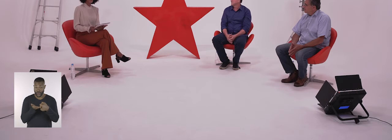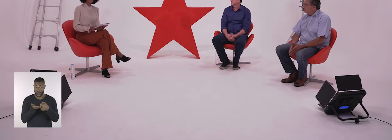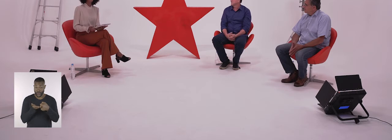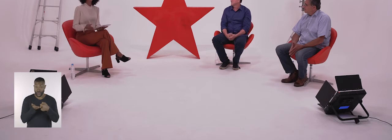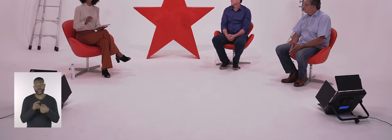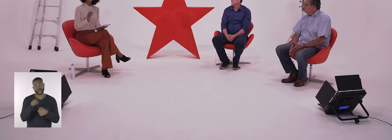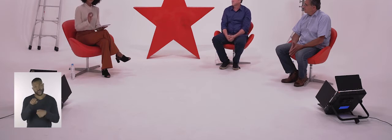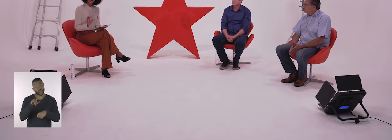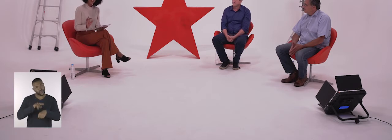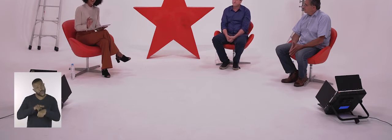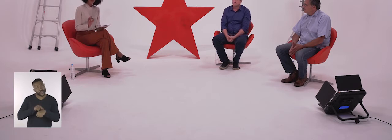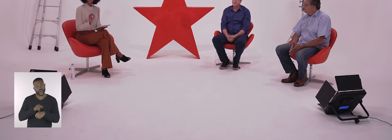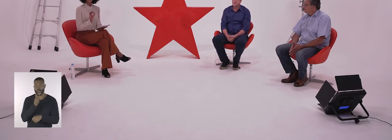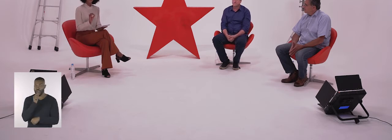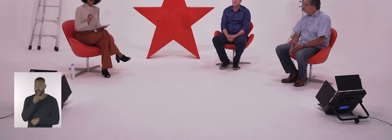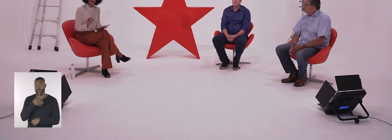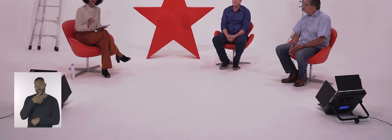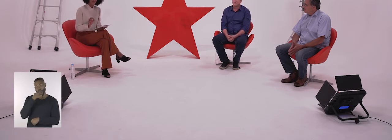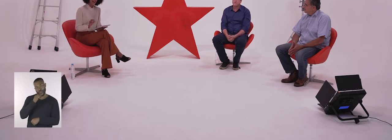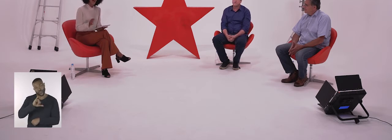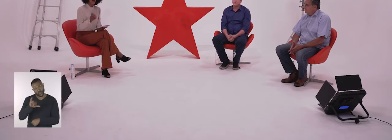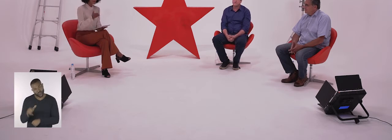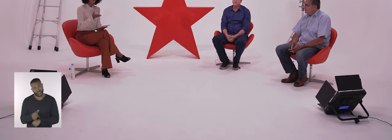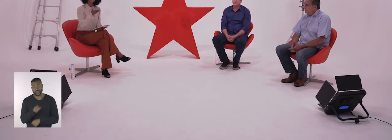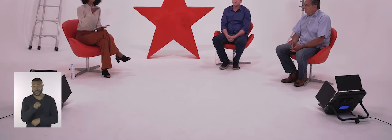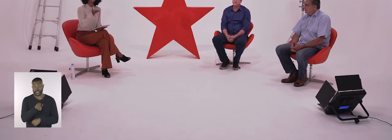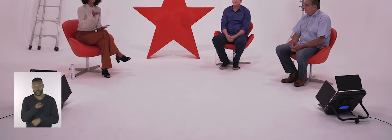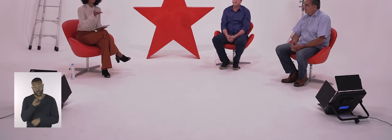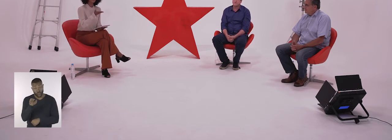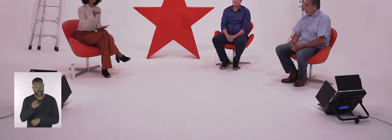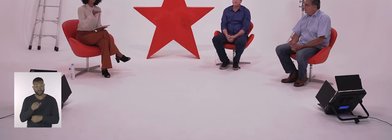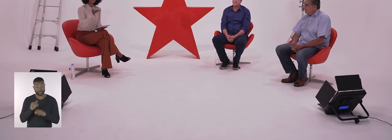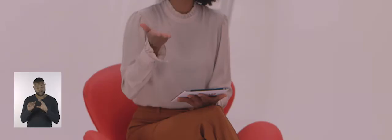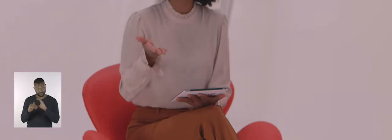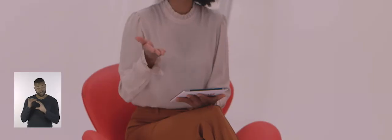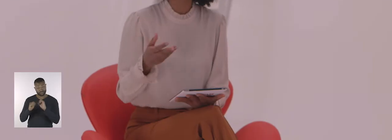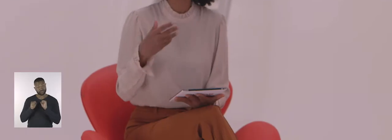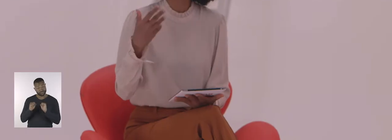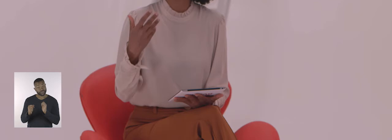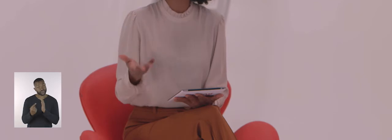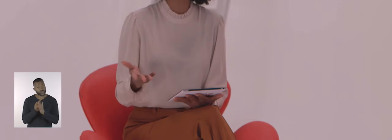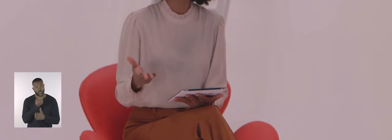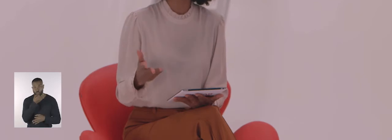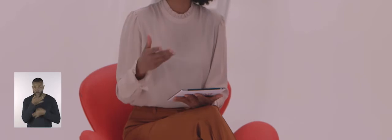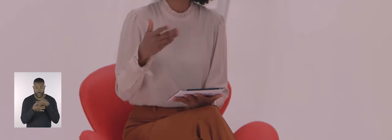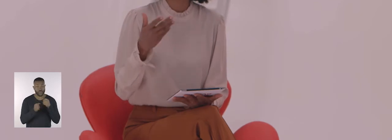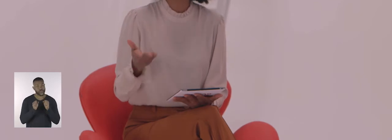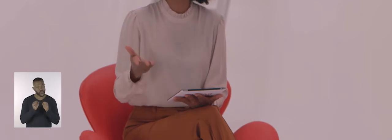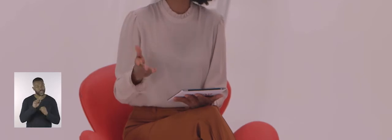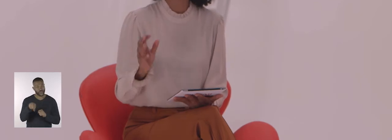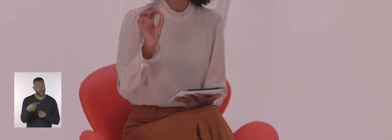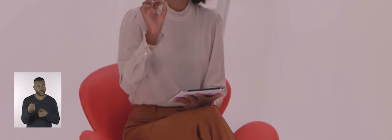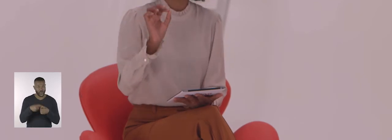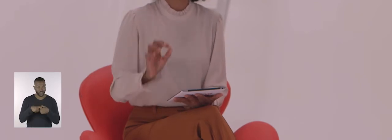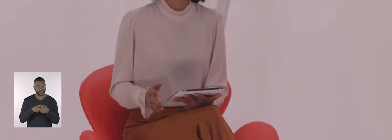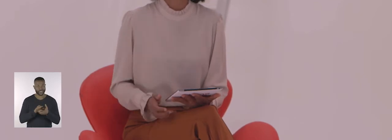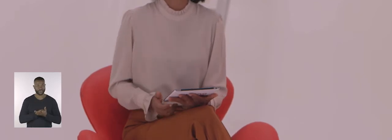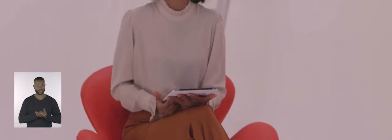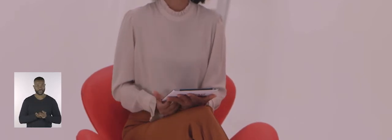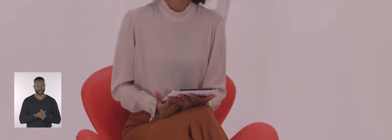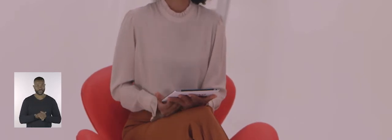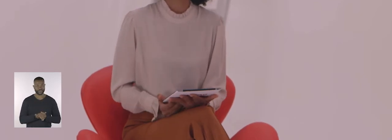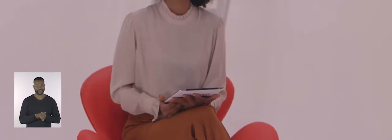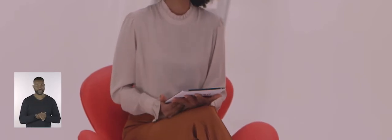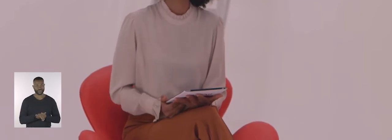pequeno intervalo para o banheiro bebe uma água Aproveita você que ainda não foi no chat Faz uma pergunta uma sugestão